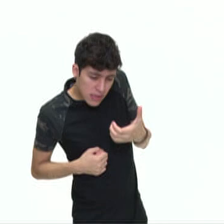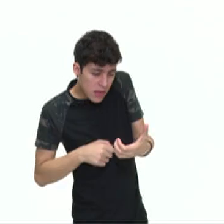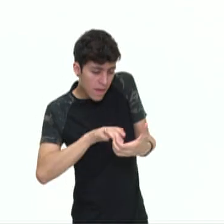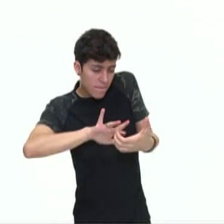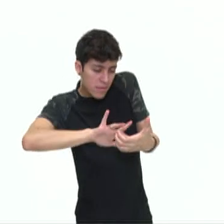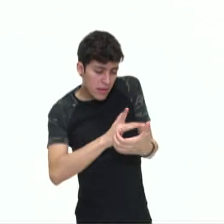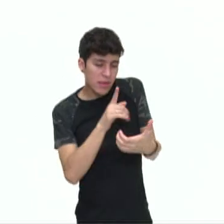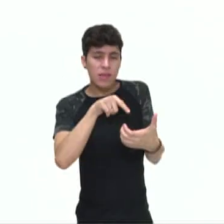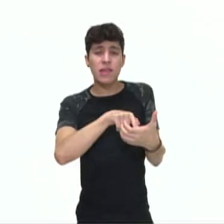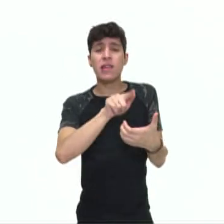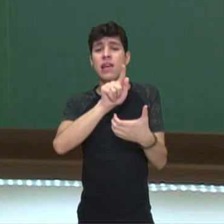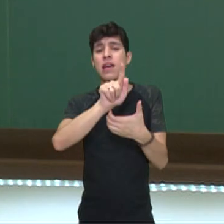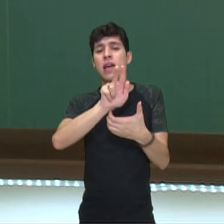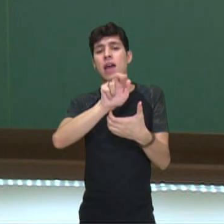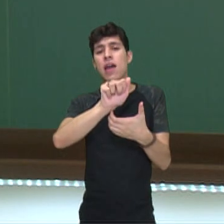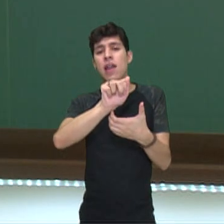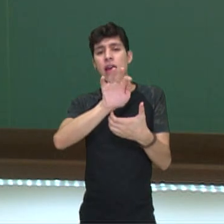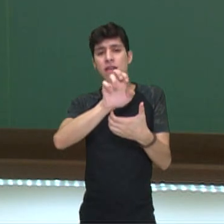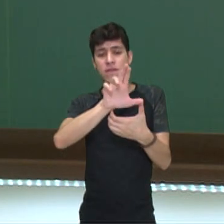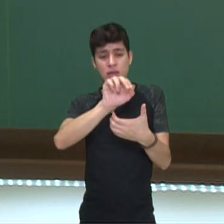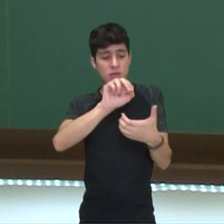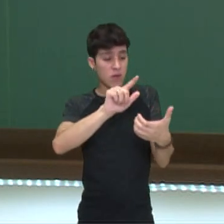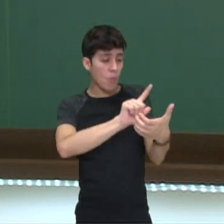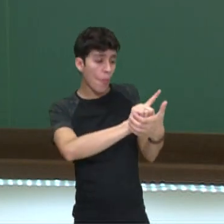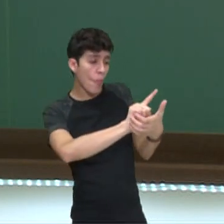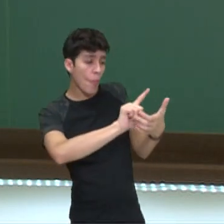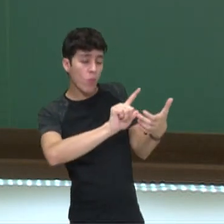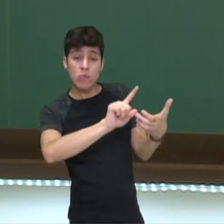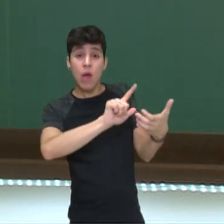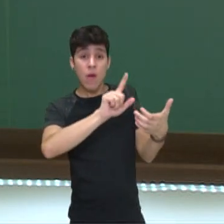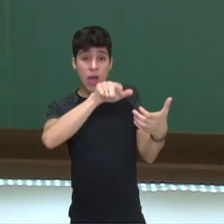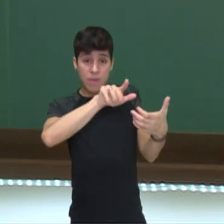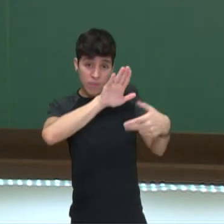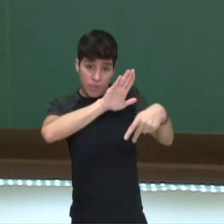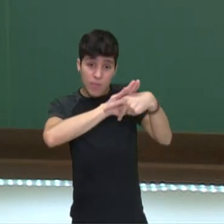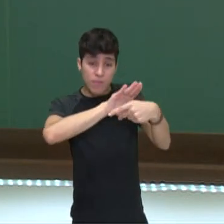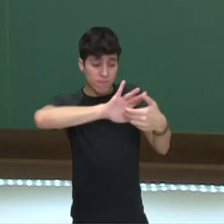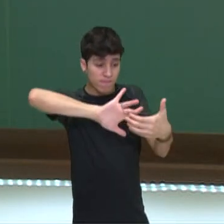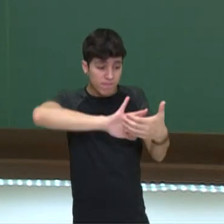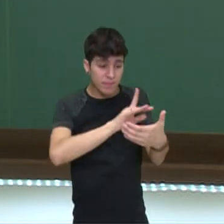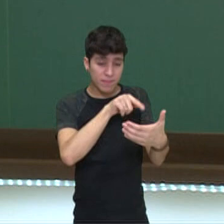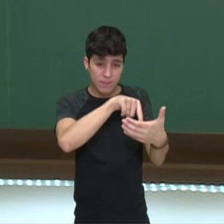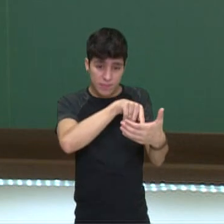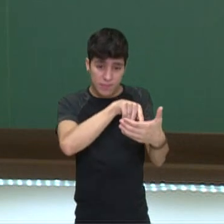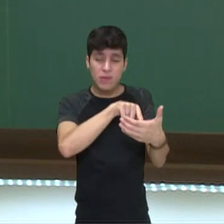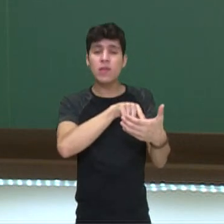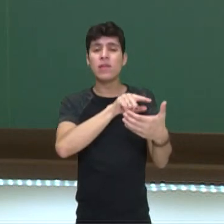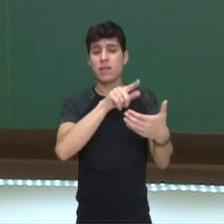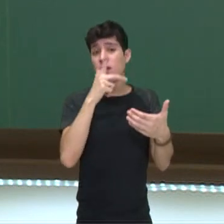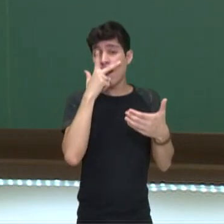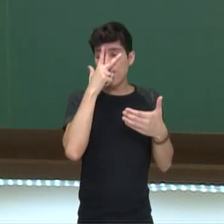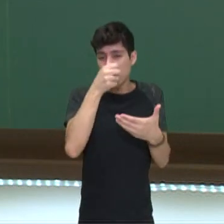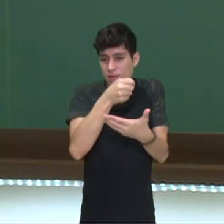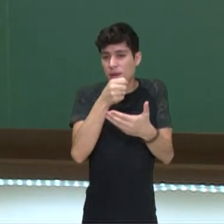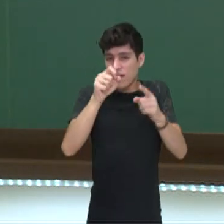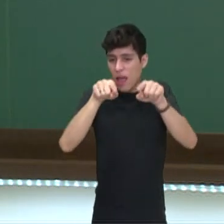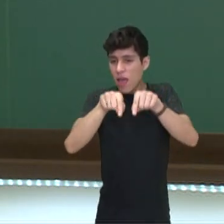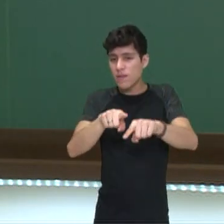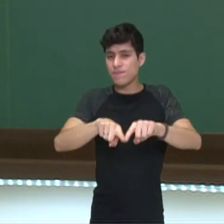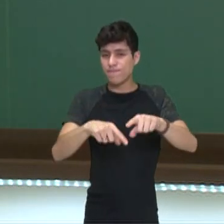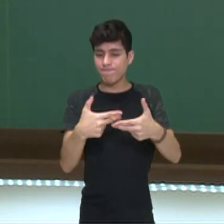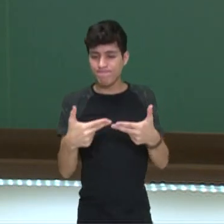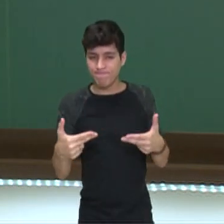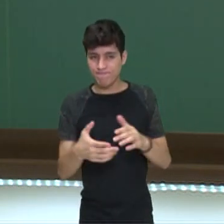Então, vejam, isso aqui não é uma película de proteção, é a tela de um celular, tá? À base de grafeno. E aqui vocês têm